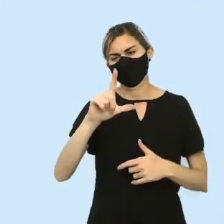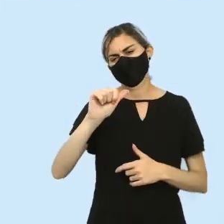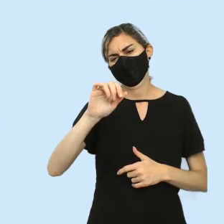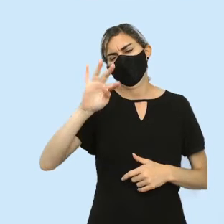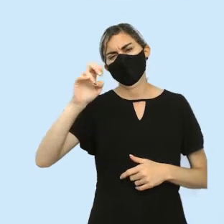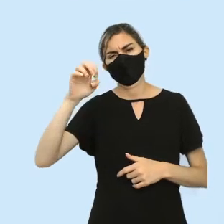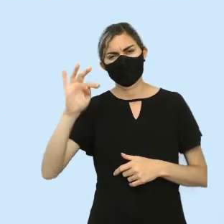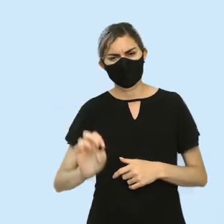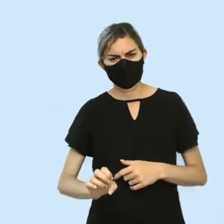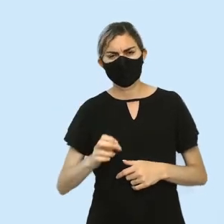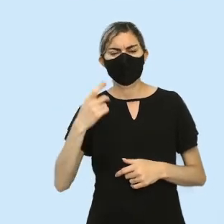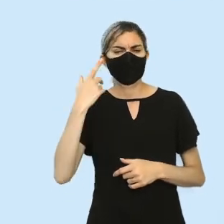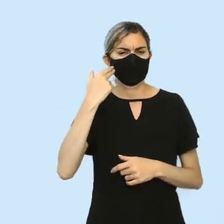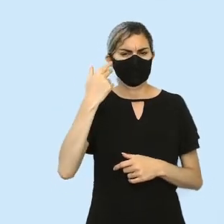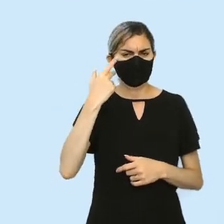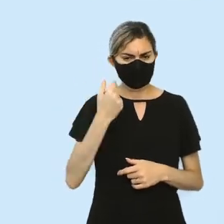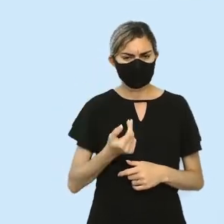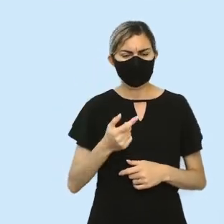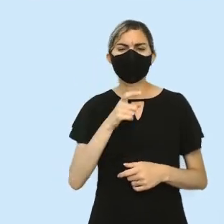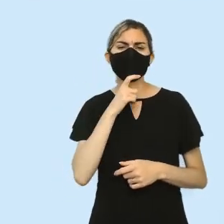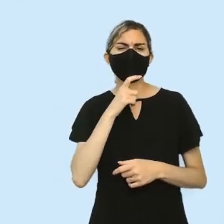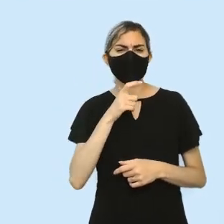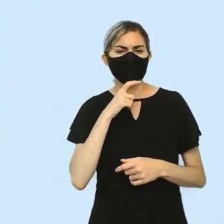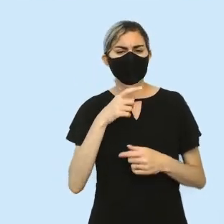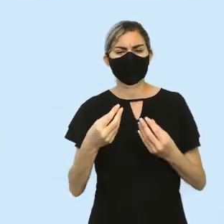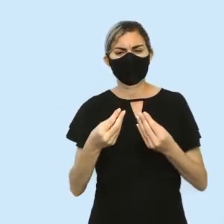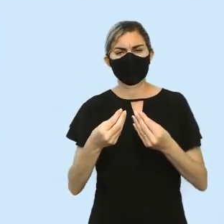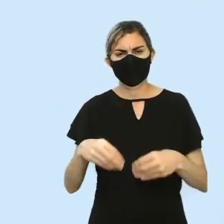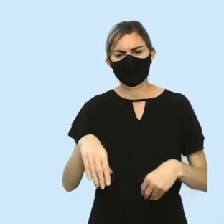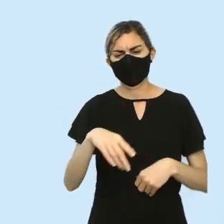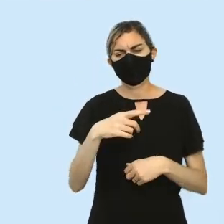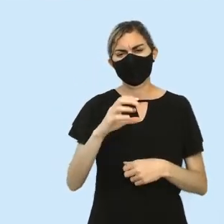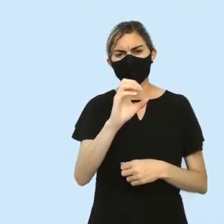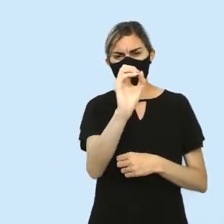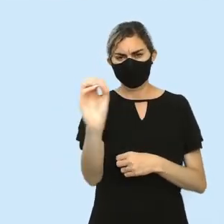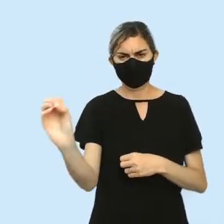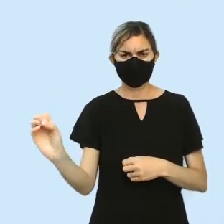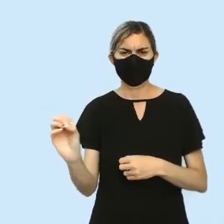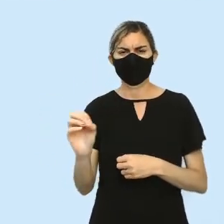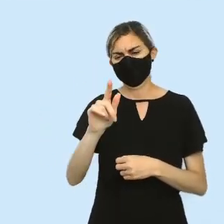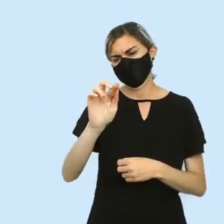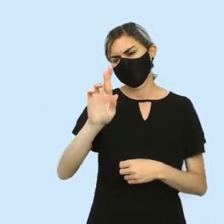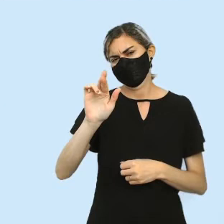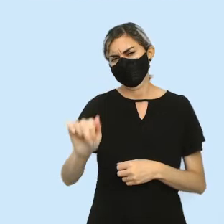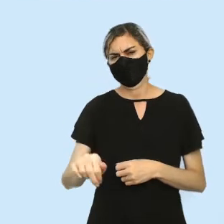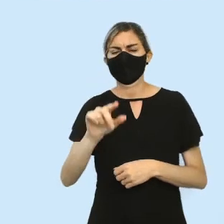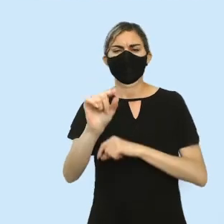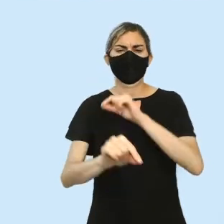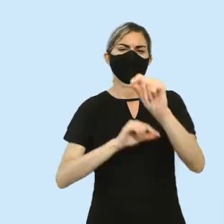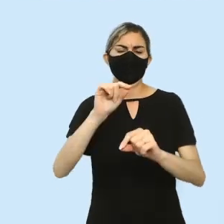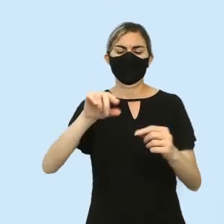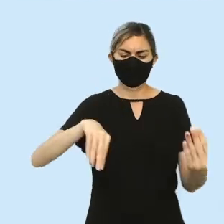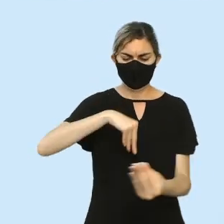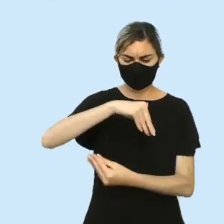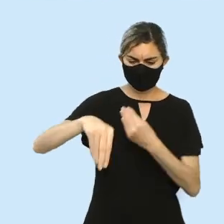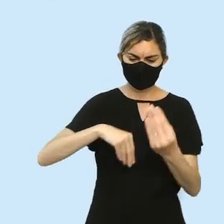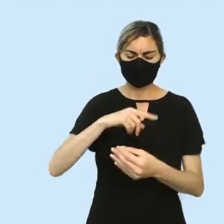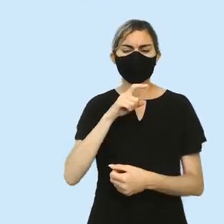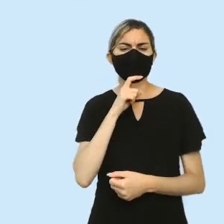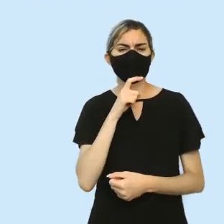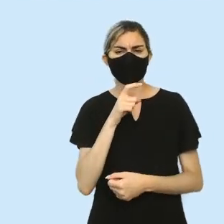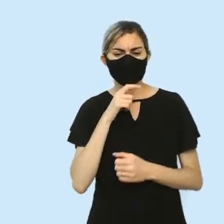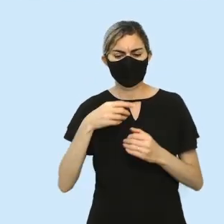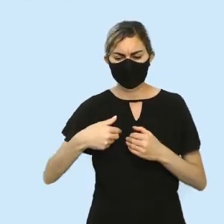Na pressão normal, o gelo funde a 0 graus Celsius. E o que é a fusão do gelo?